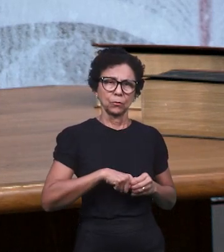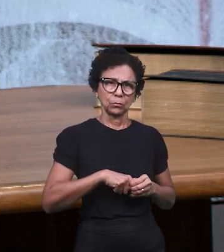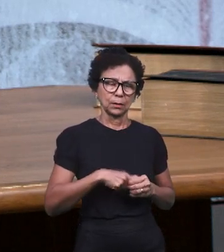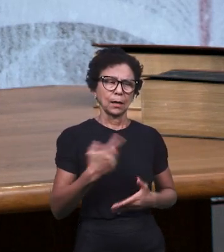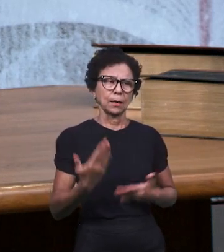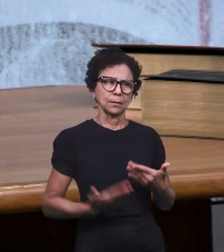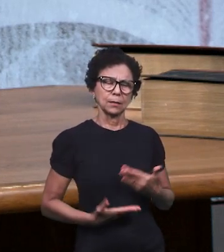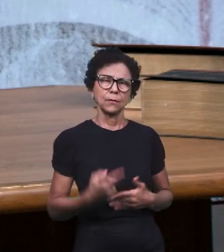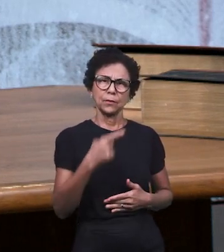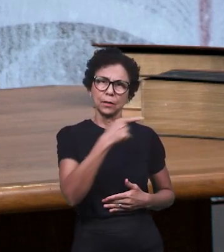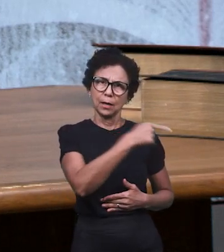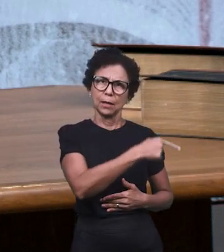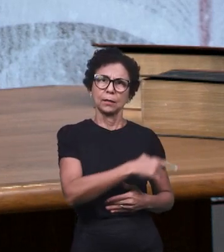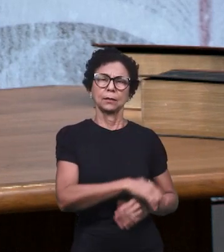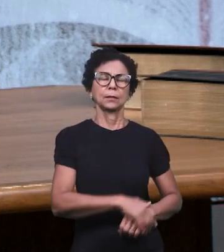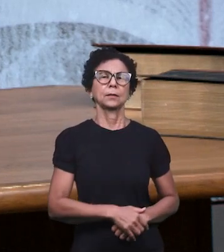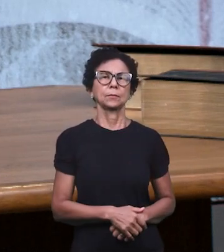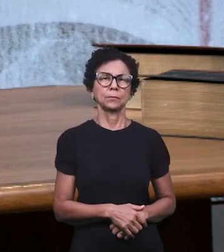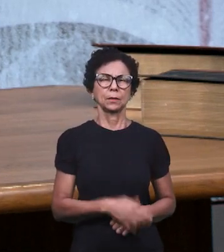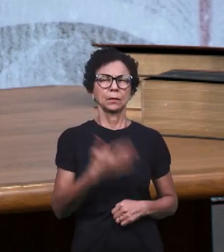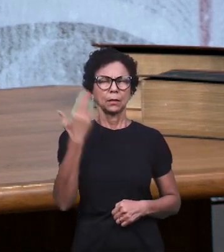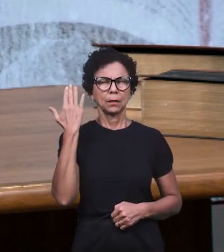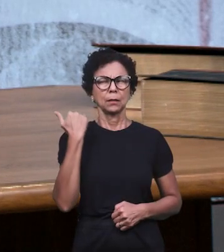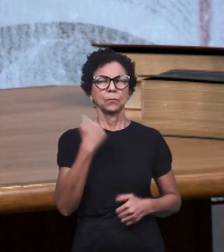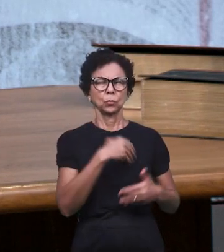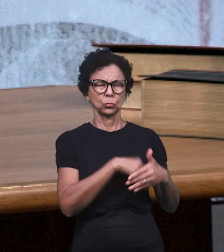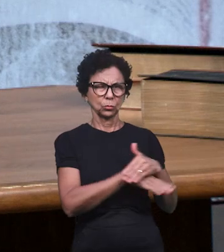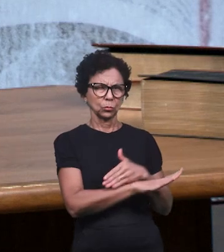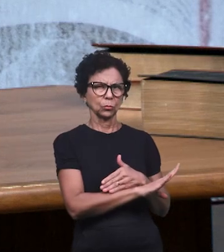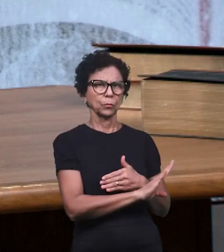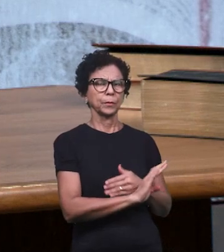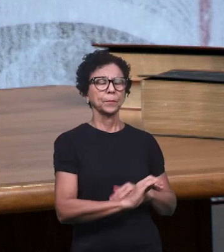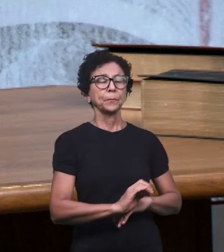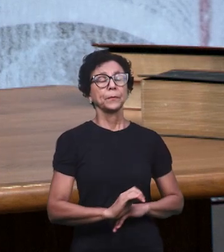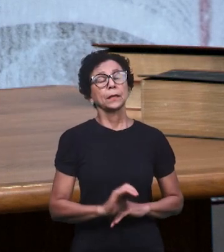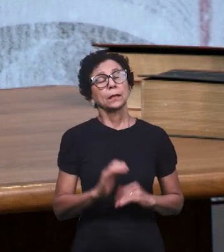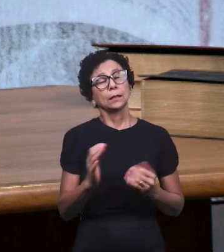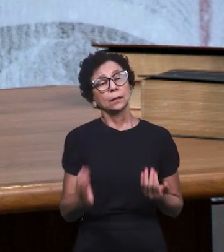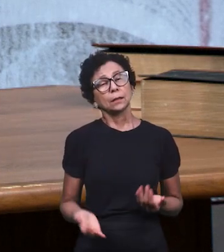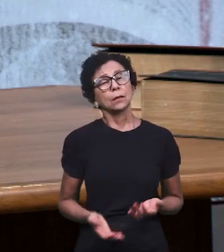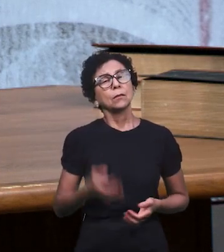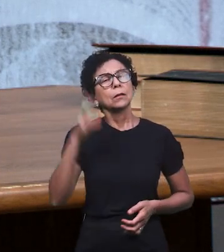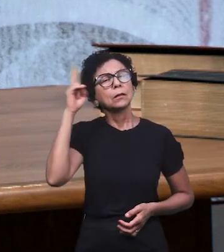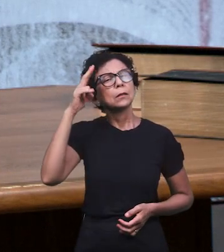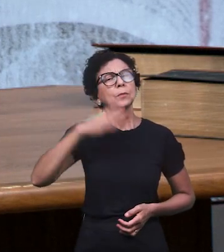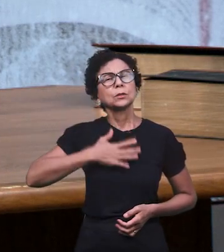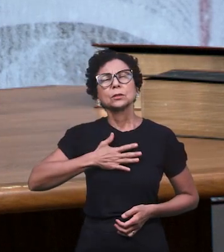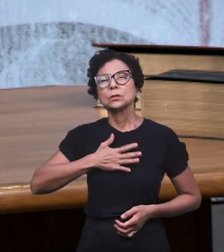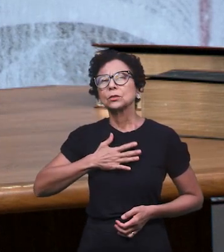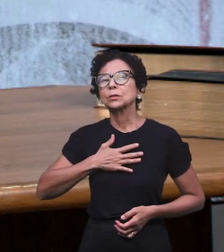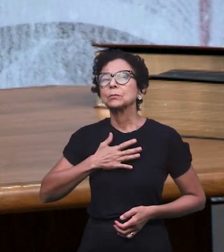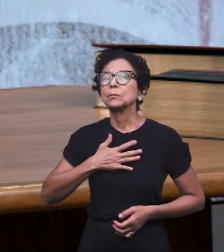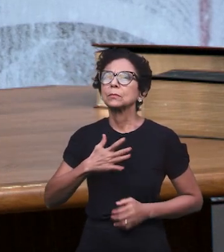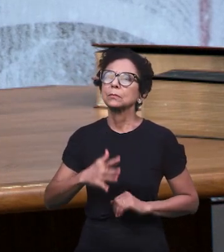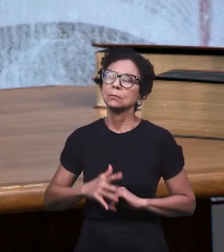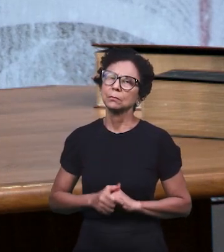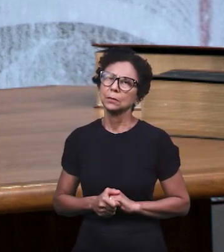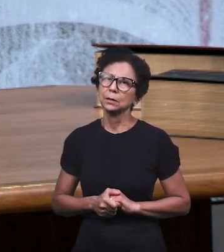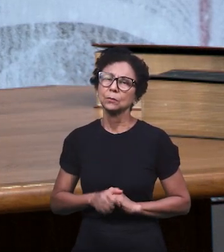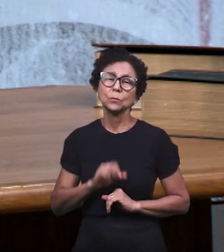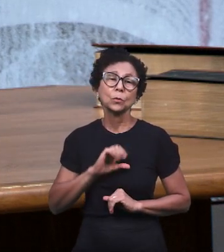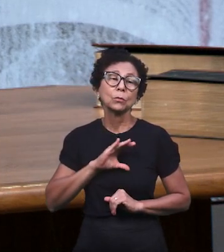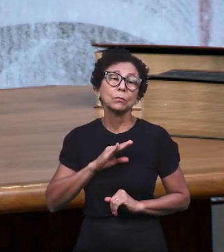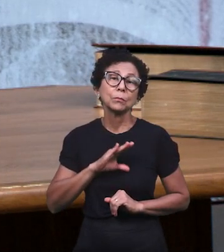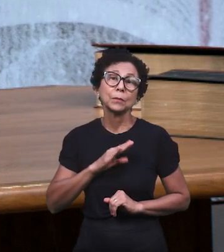copeiro. Porém, lembra-te de mim quando te for bem, e rogo-te que uses comigo de